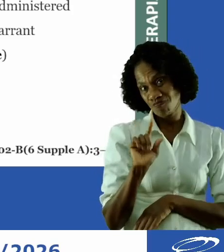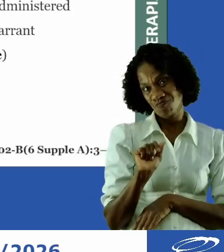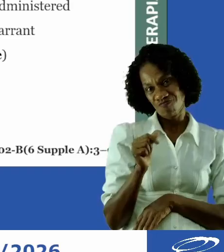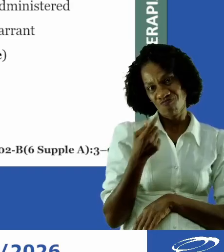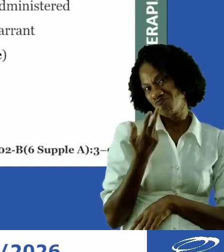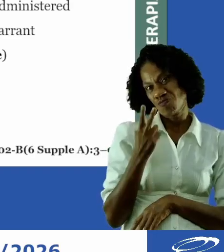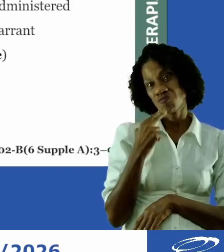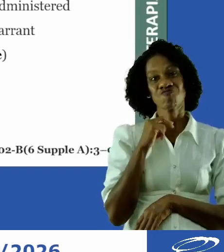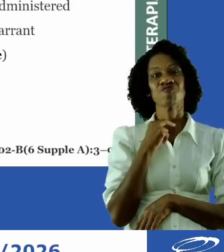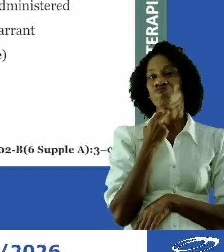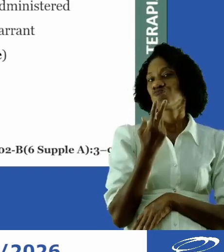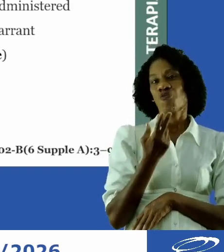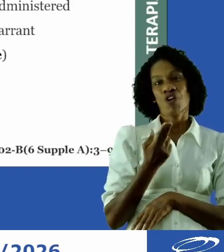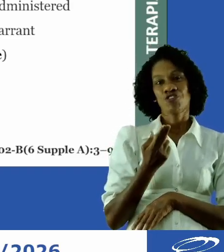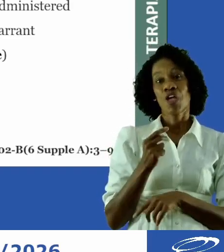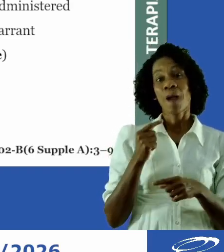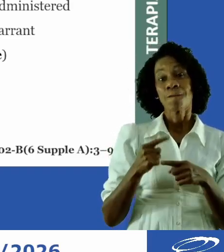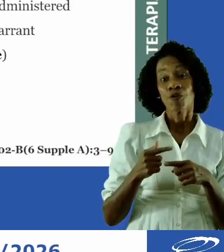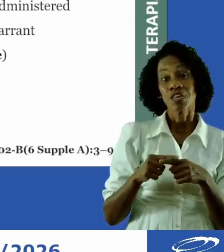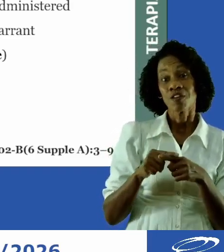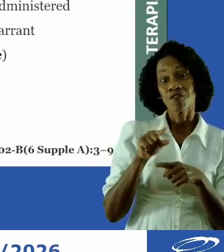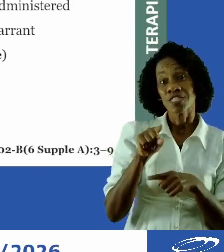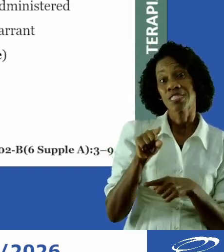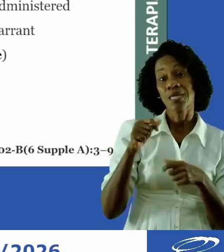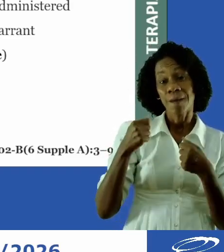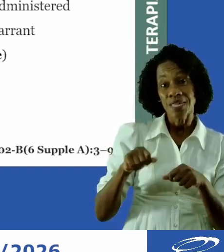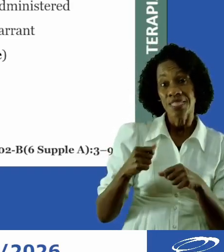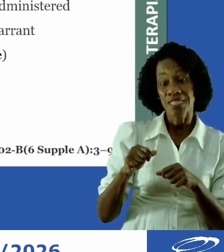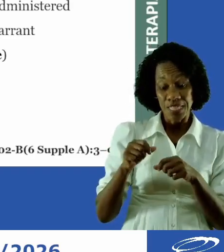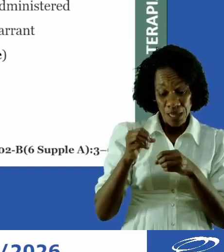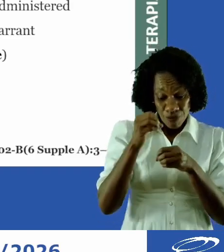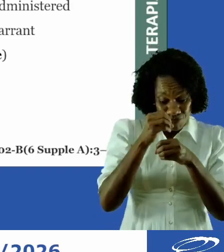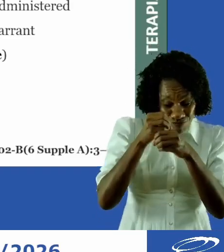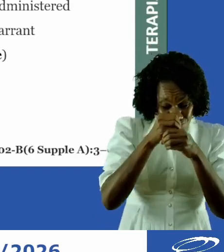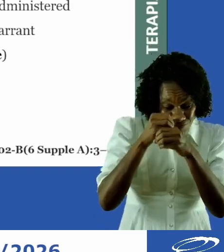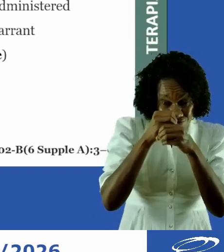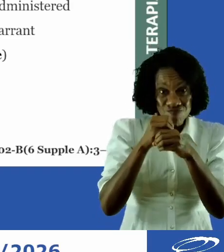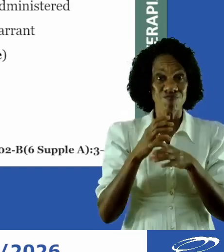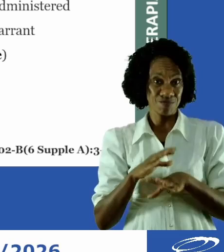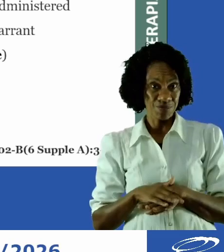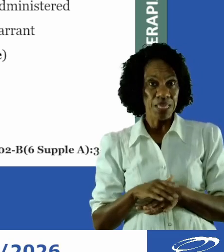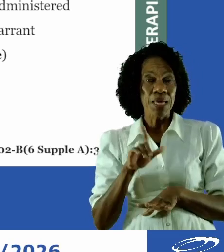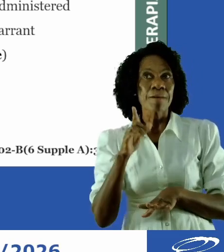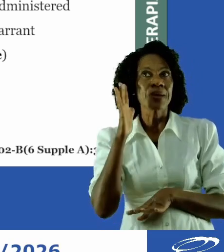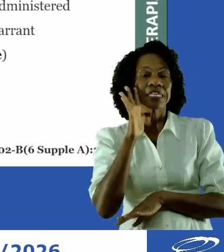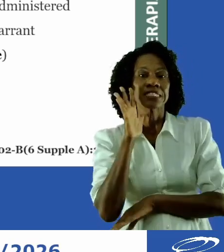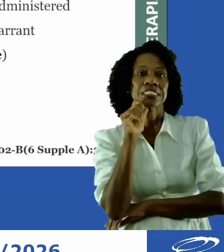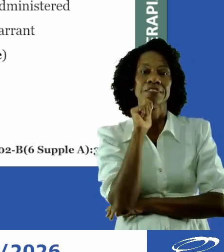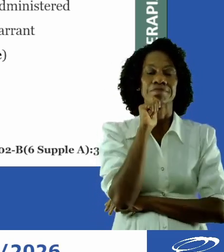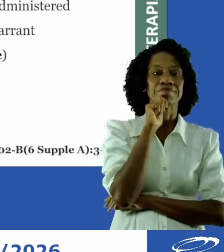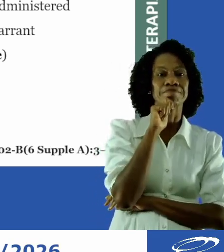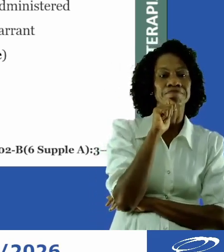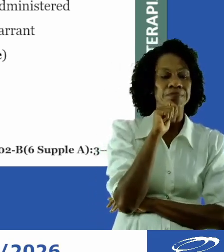porque os senhores e senhores não têm olhares de microscopia eletrônica. E sabe aquela história de achar que não tem cara